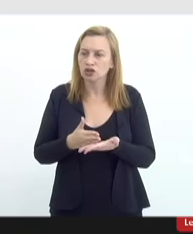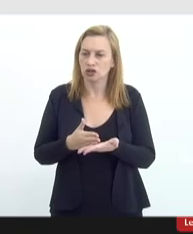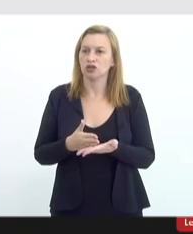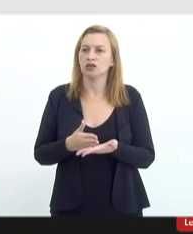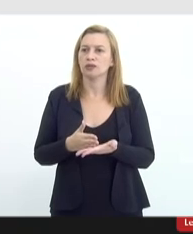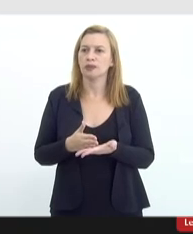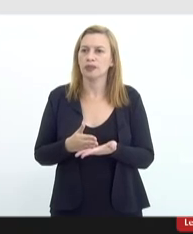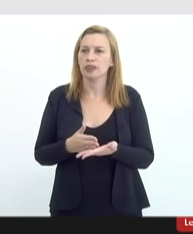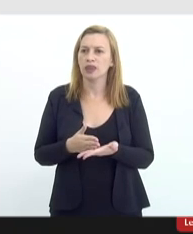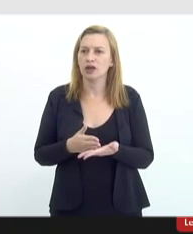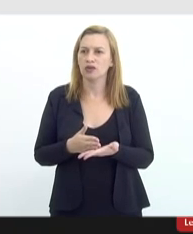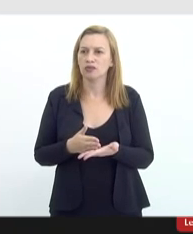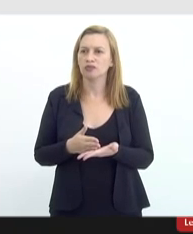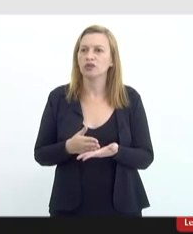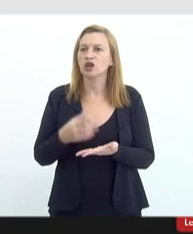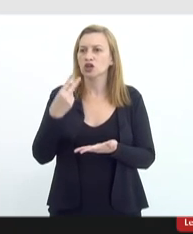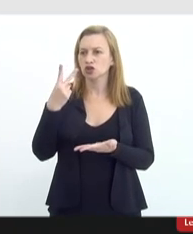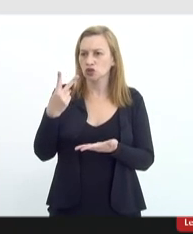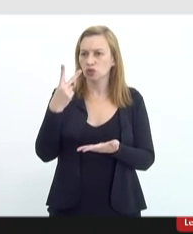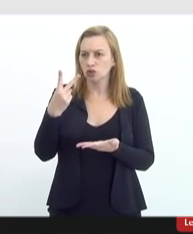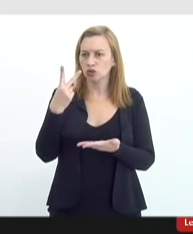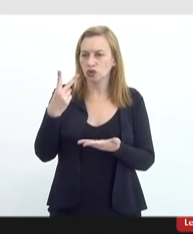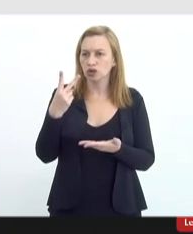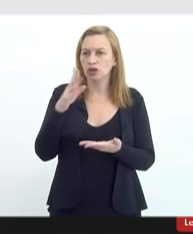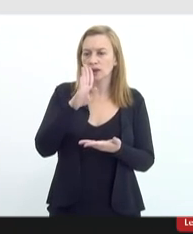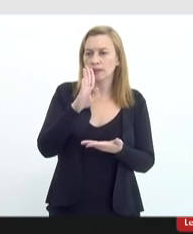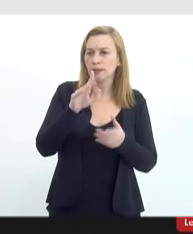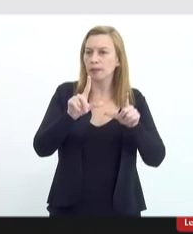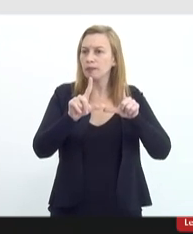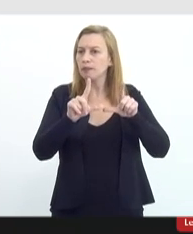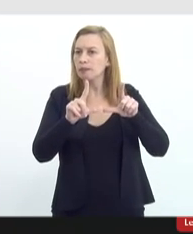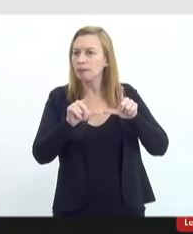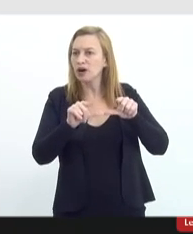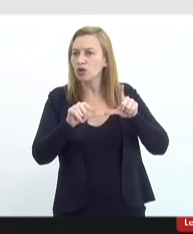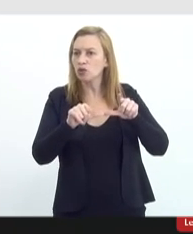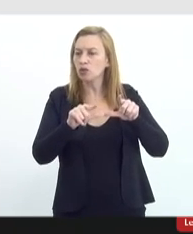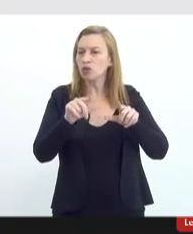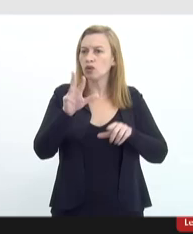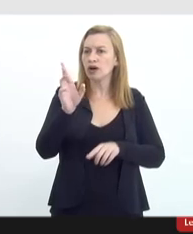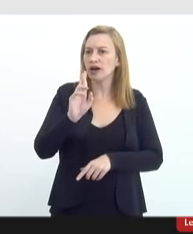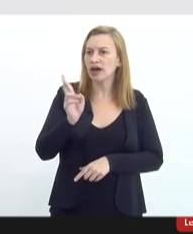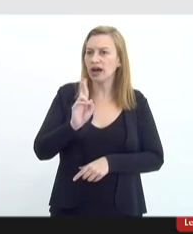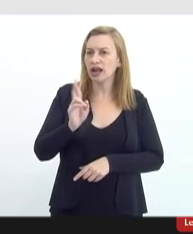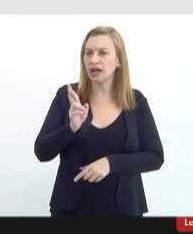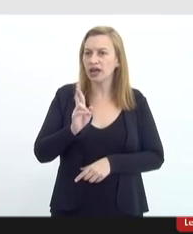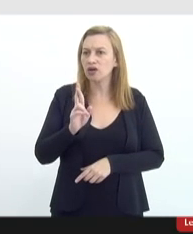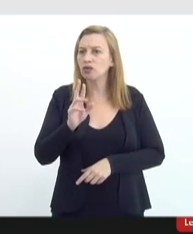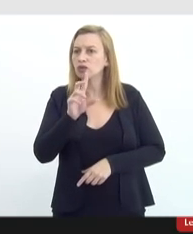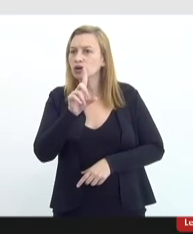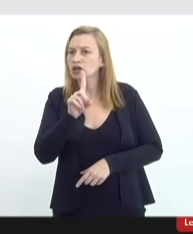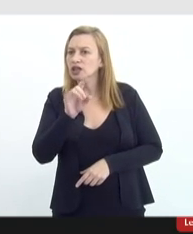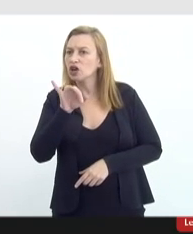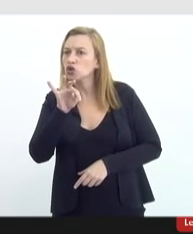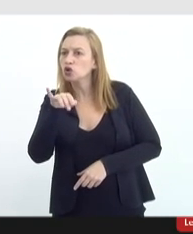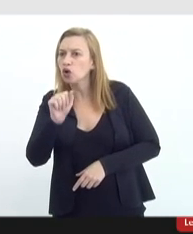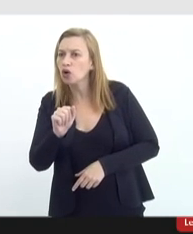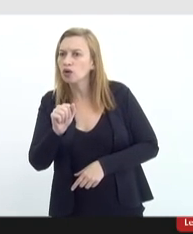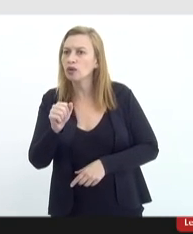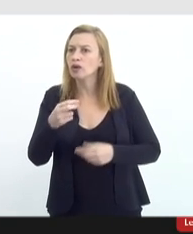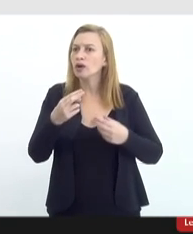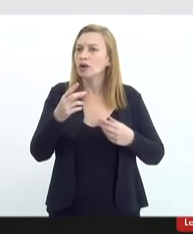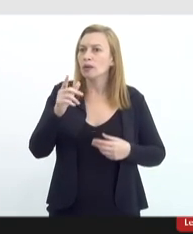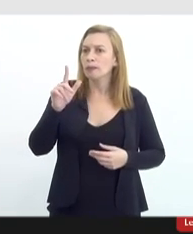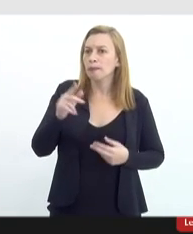socioeconomicamente em dois blocos, né? Mas Bangu, Realengo, Deodoro com 53% e a Zona Norte também. Isso